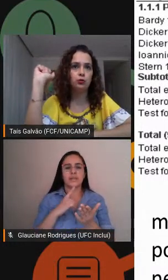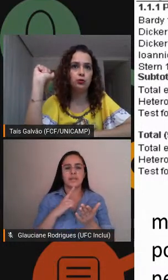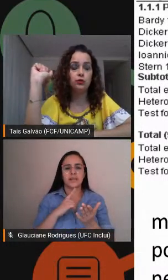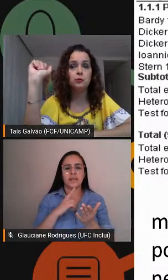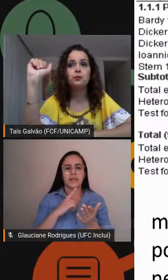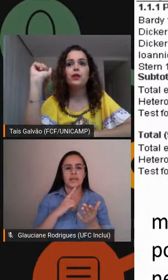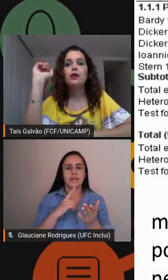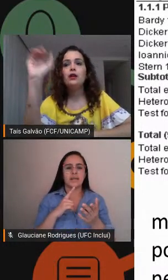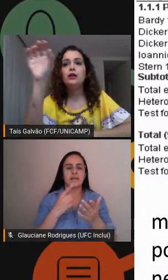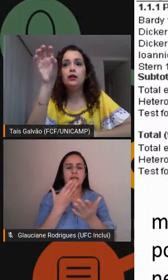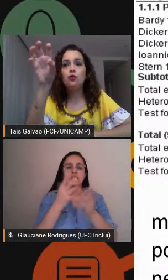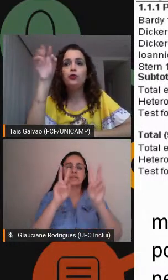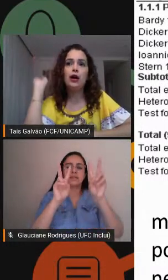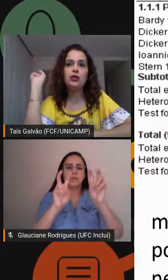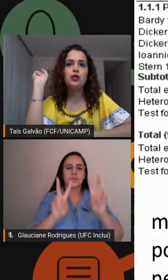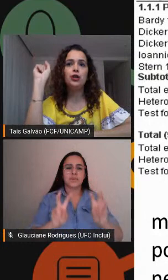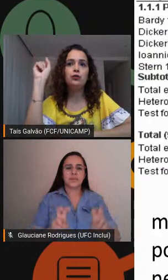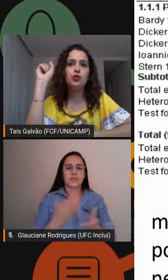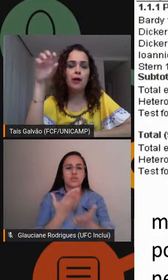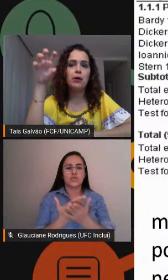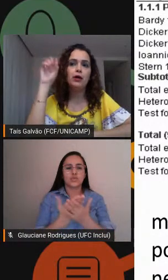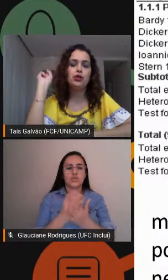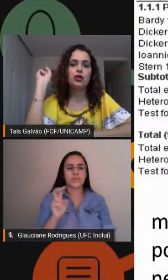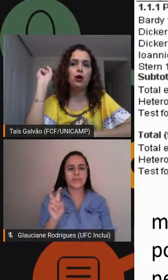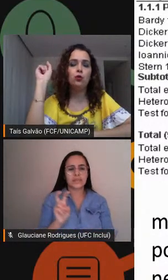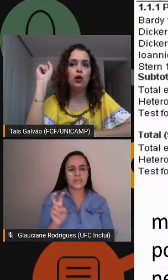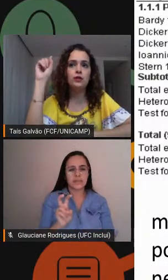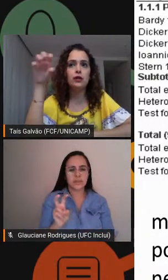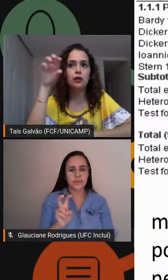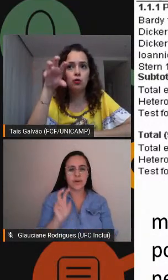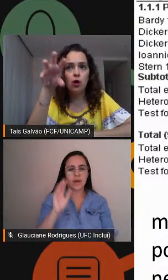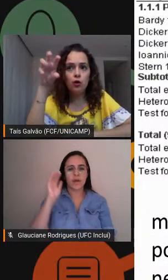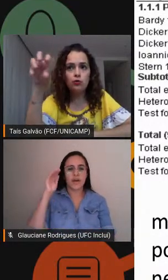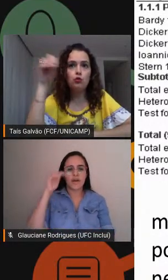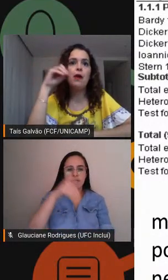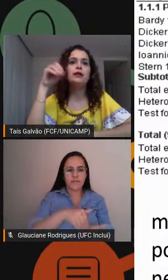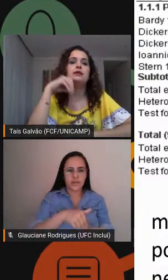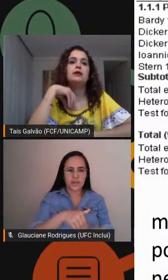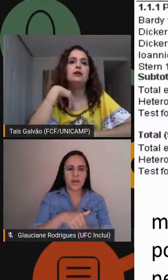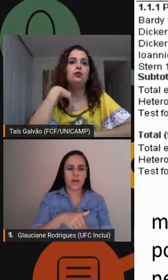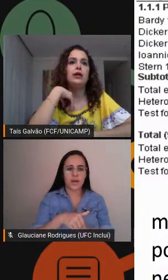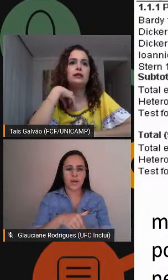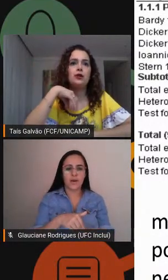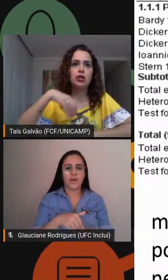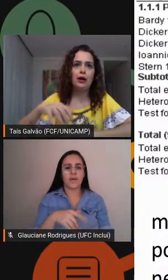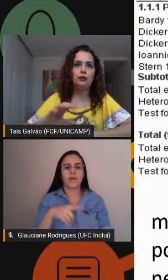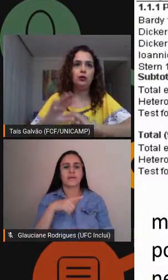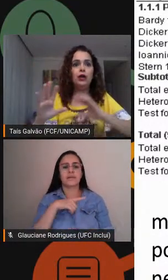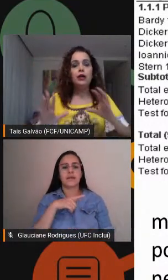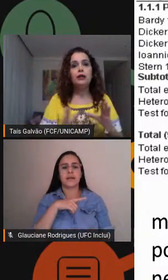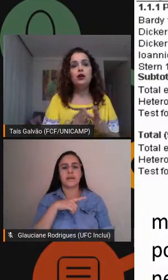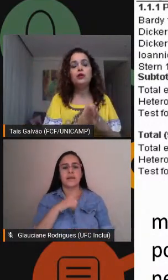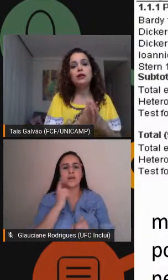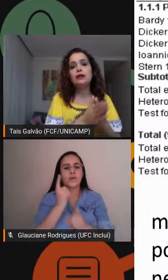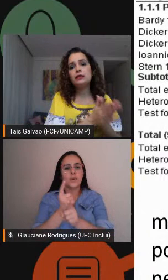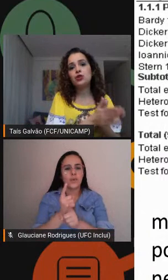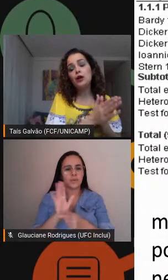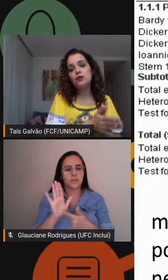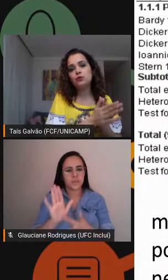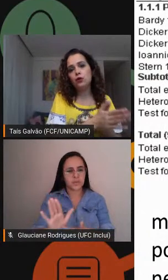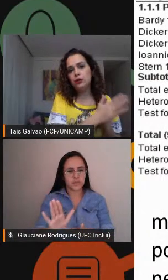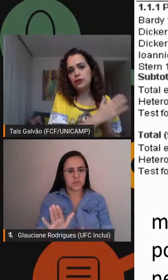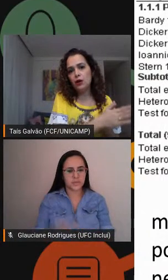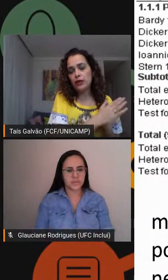5 estudos. E no final a gente tem o diamante, né, o losango, sumarizando esse achado. Então, o que